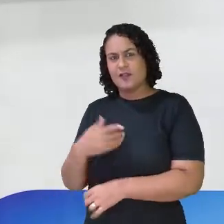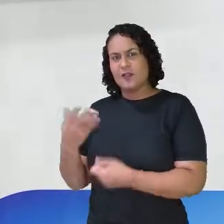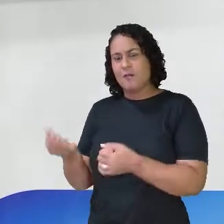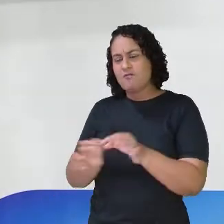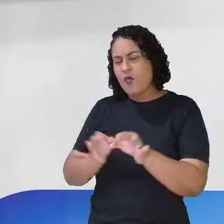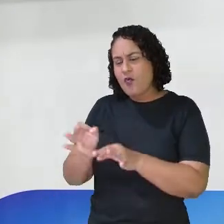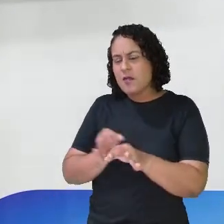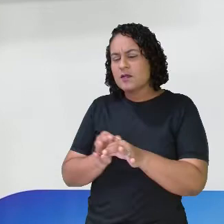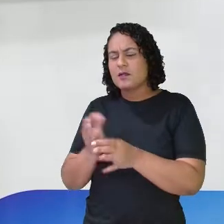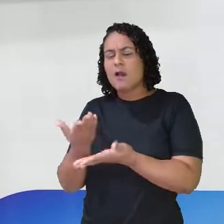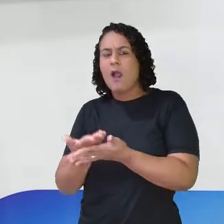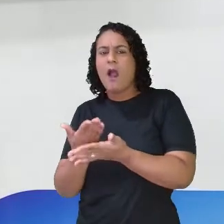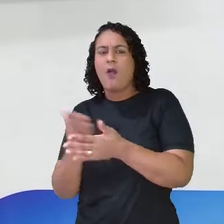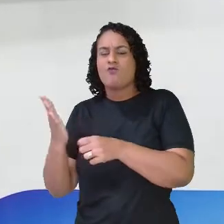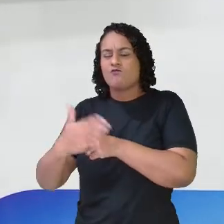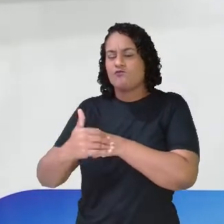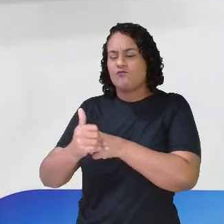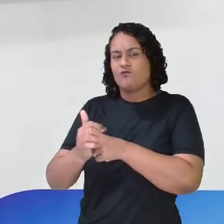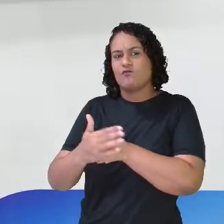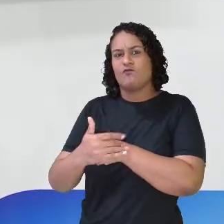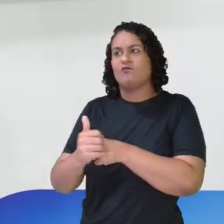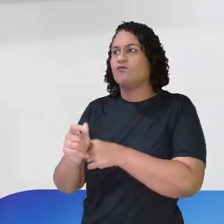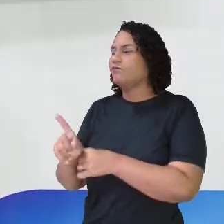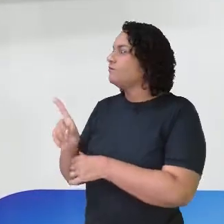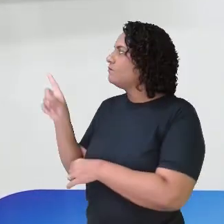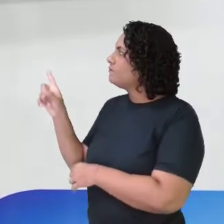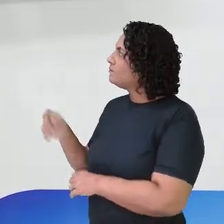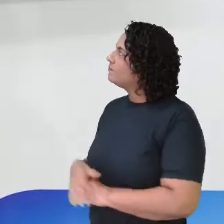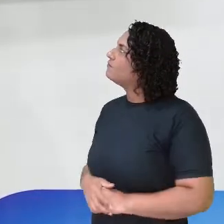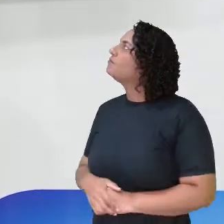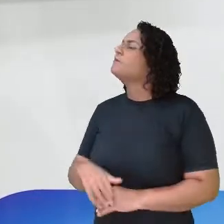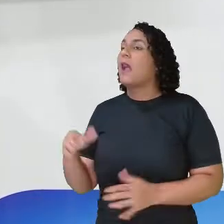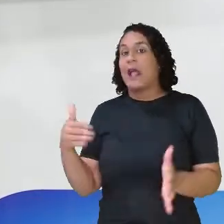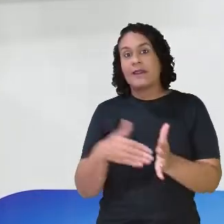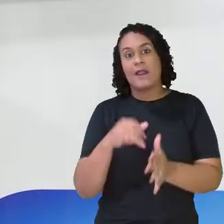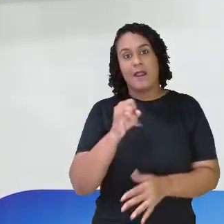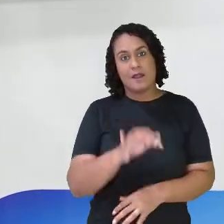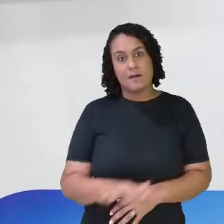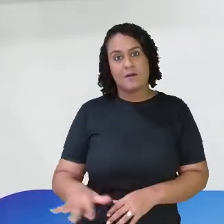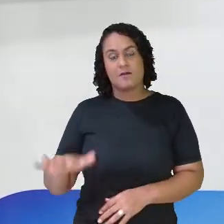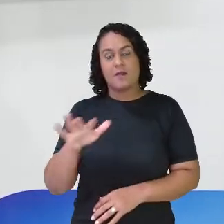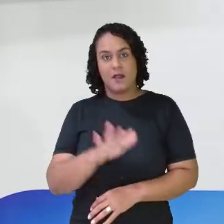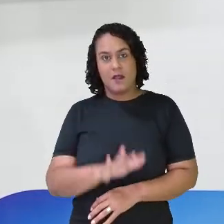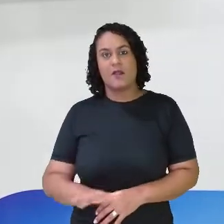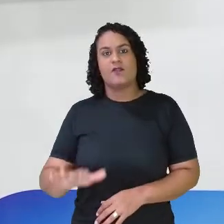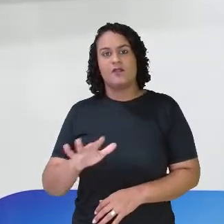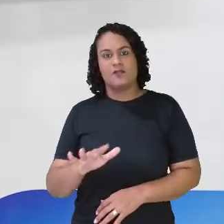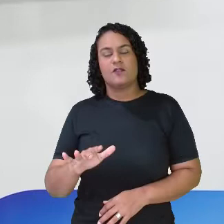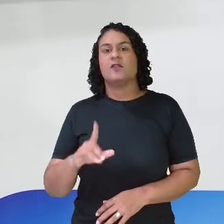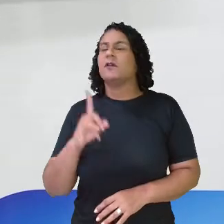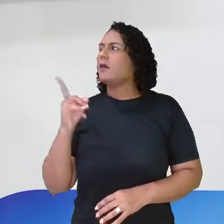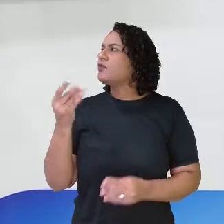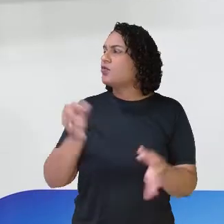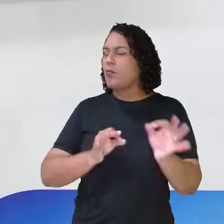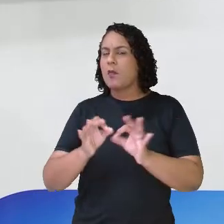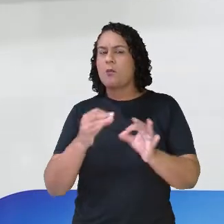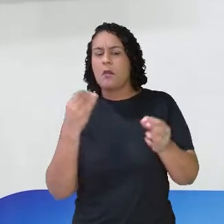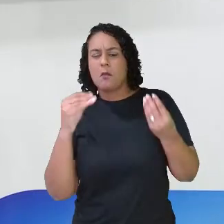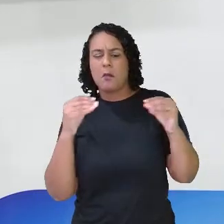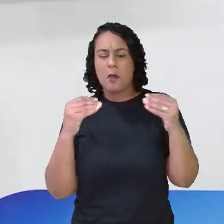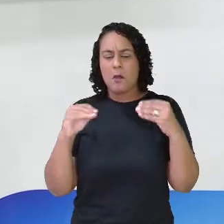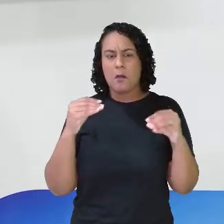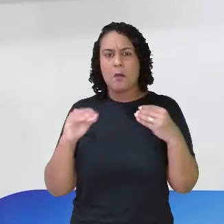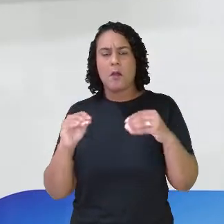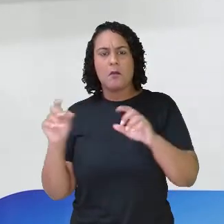uma figura como a que está aparecendo na TV, que são esses sólidos geométricos, a gente escolhe com